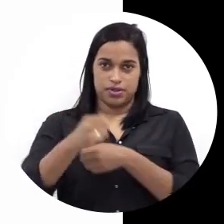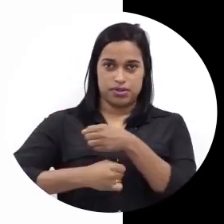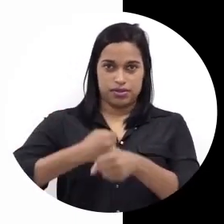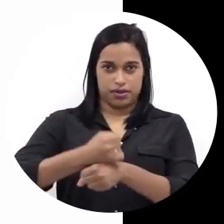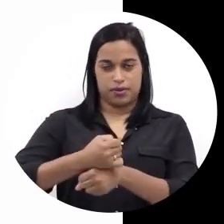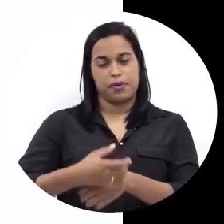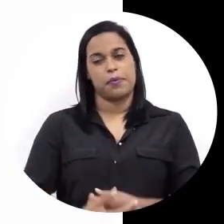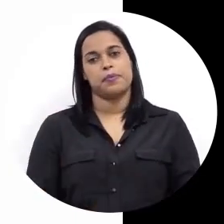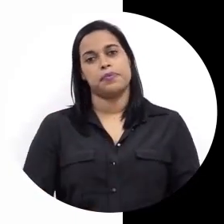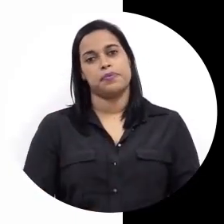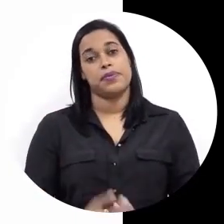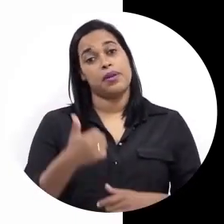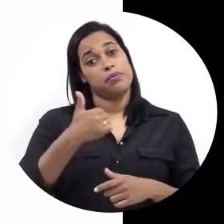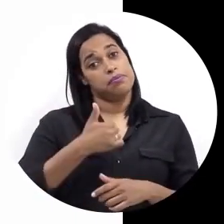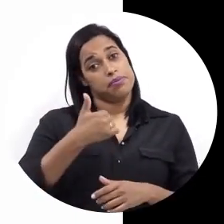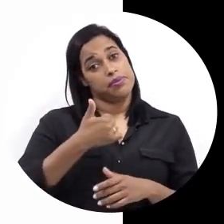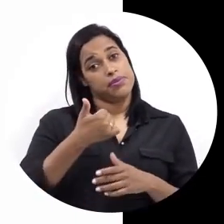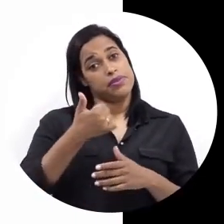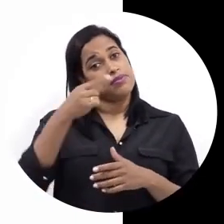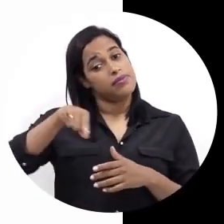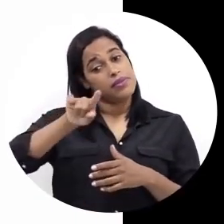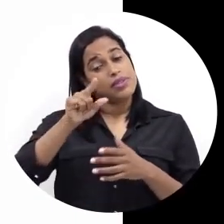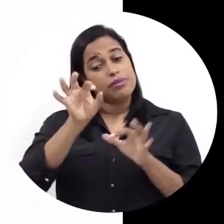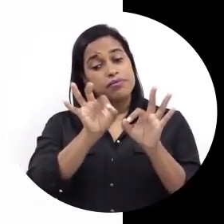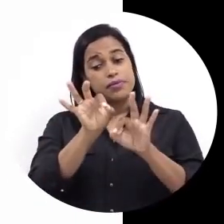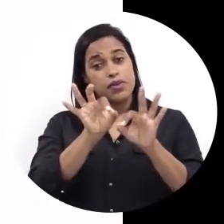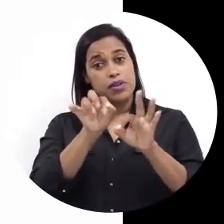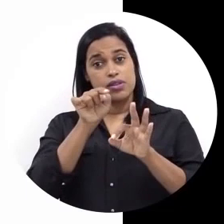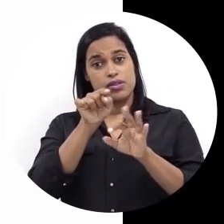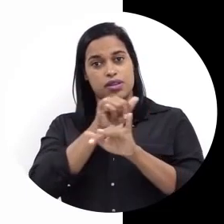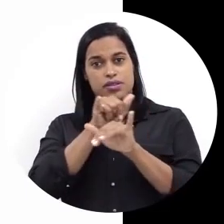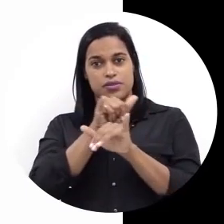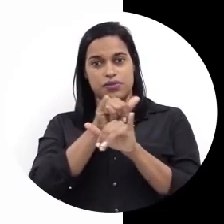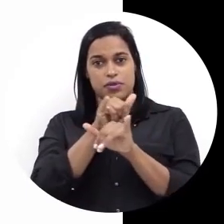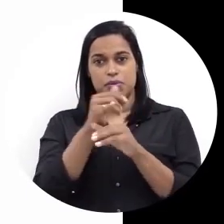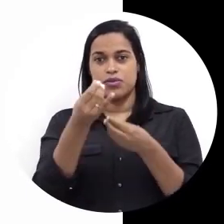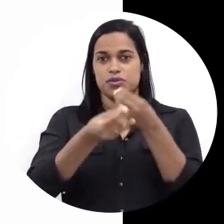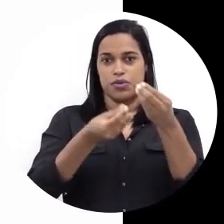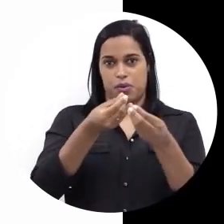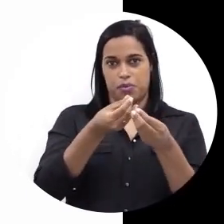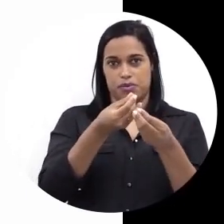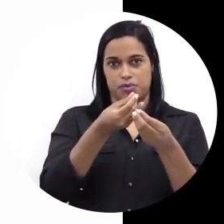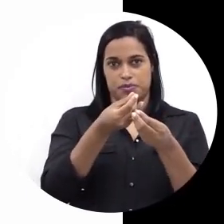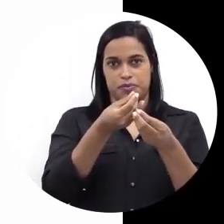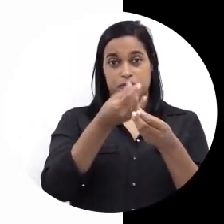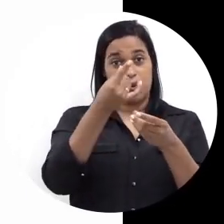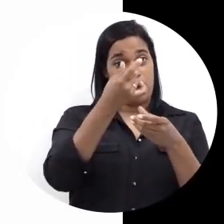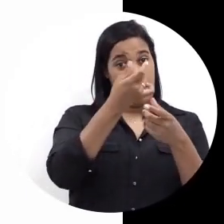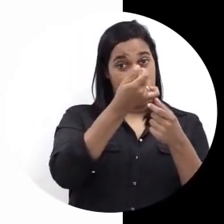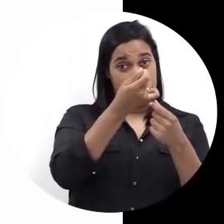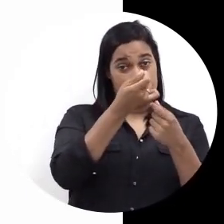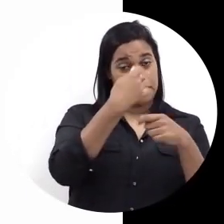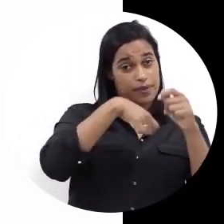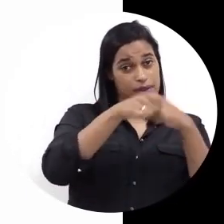ano? Primeiramente, é importante que você organize os dados da seguinte forma. O capital